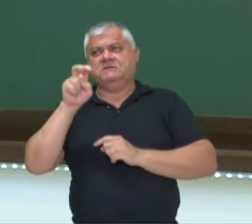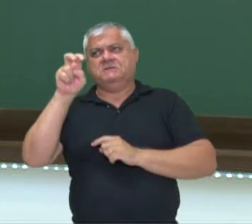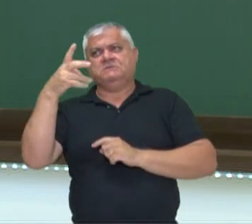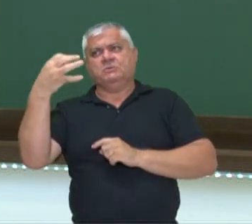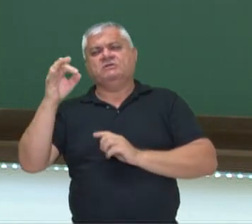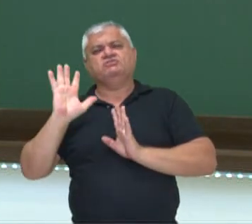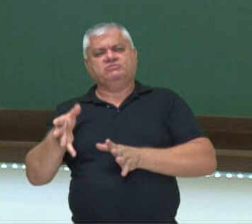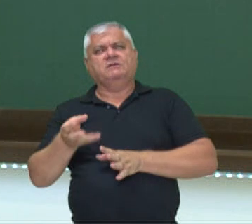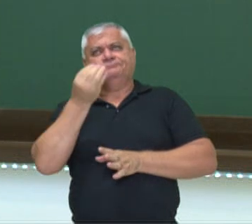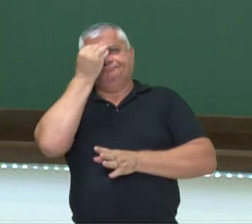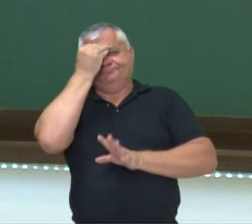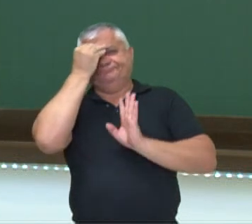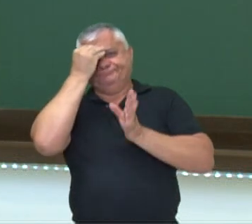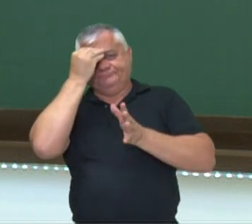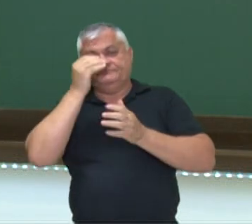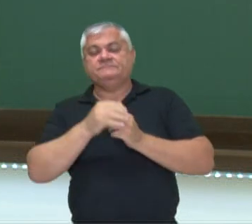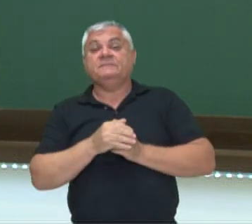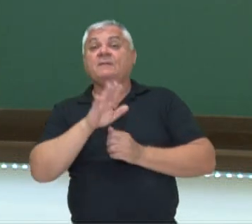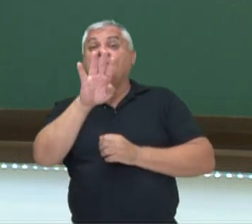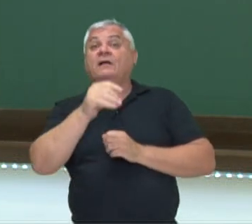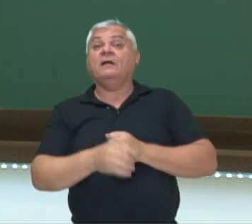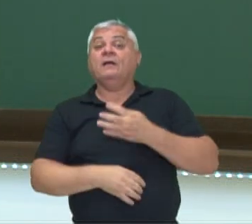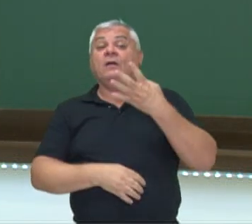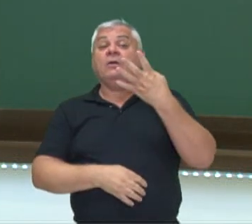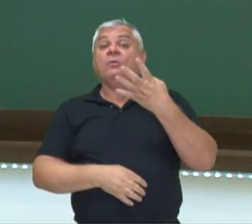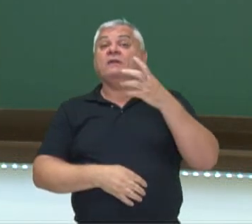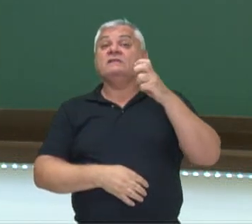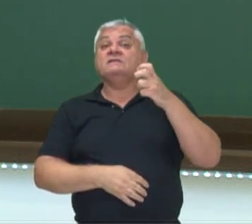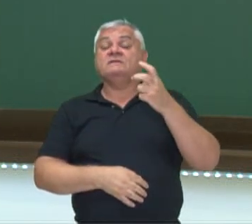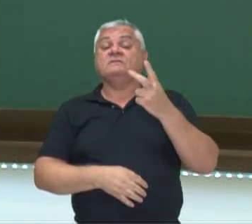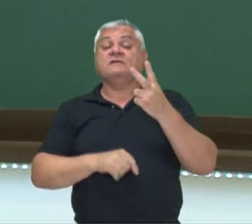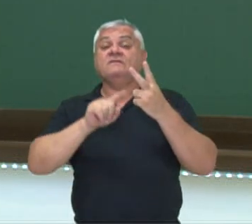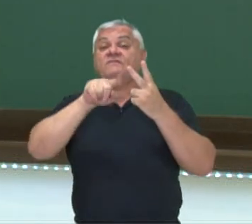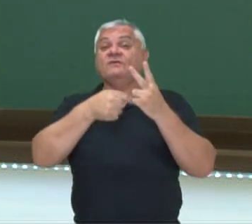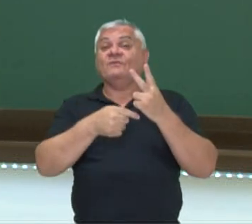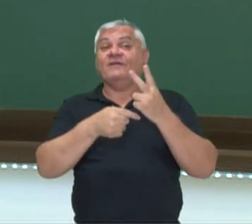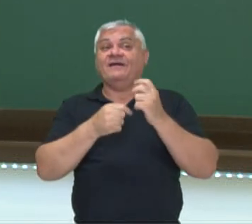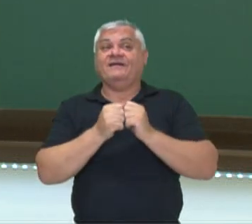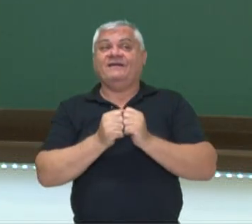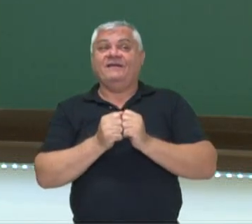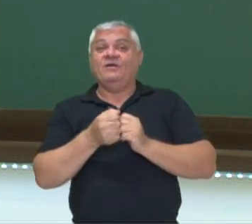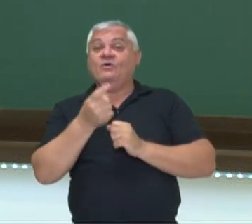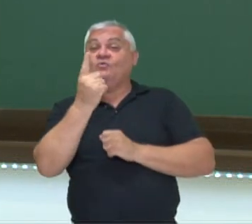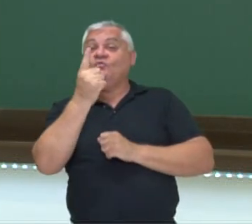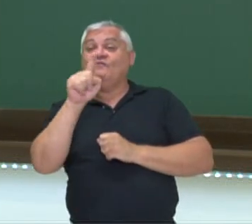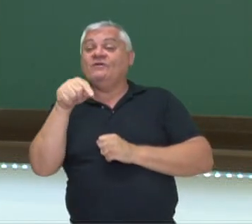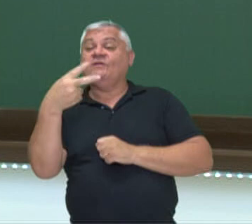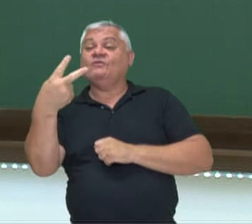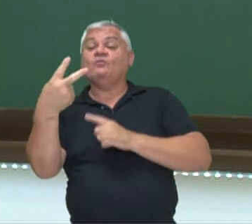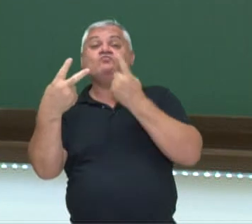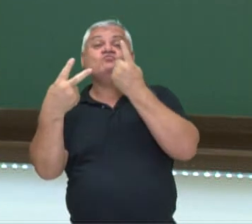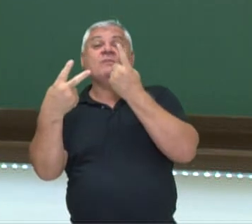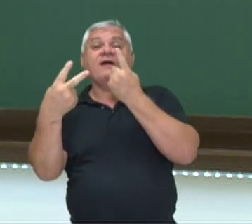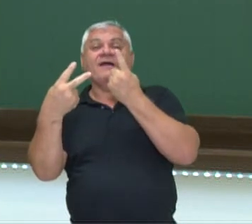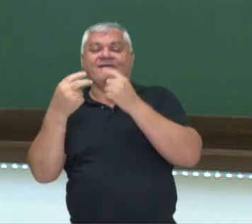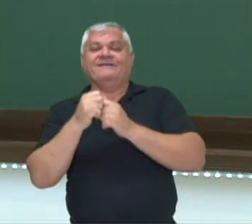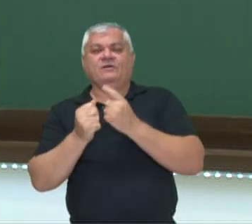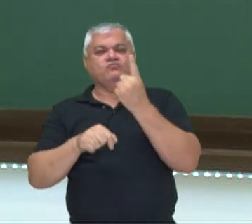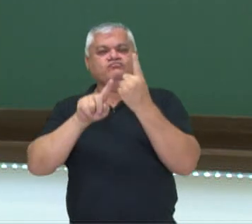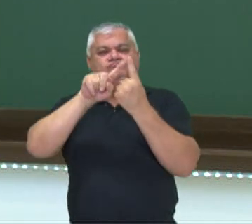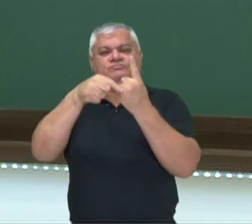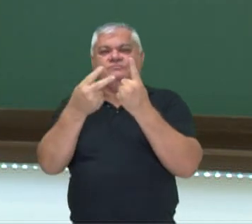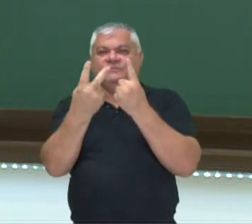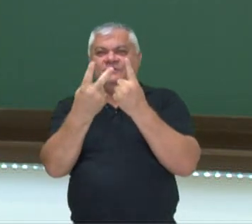conta. Note que o 45 tem duas casas depois da vírgula. E o 1,2 tem uma casa depois da vírgula.